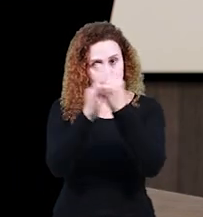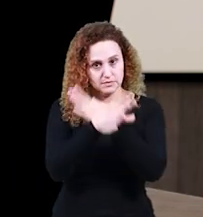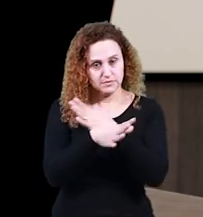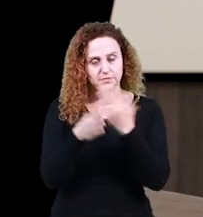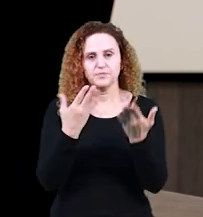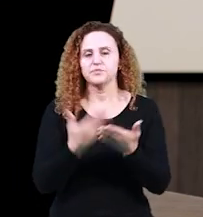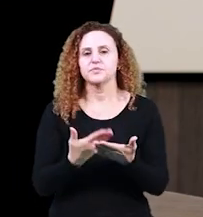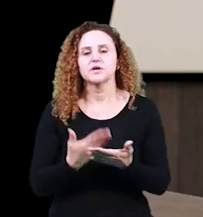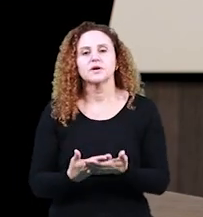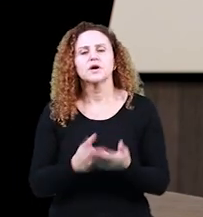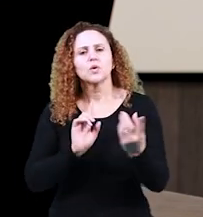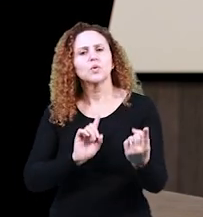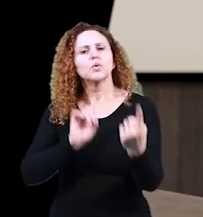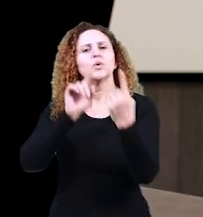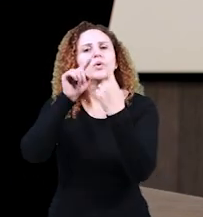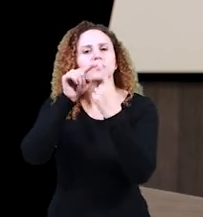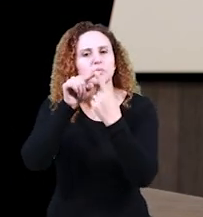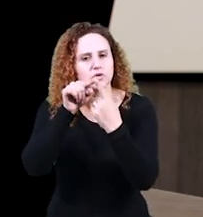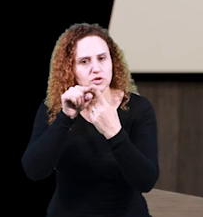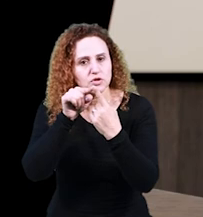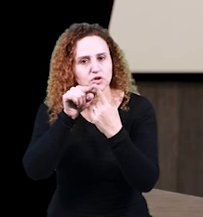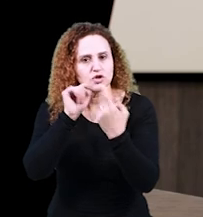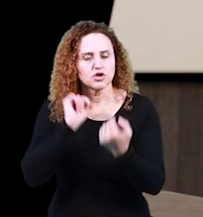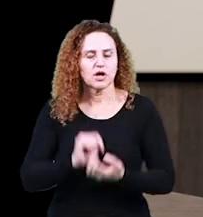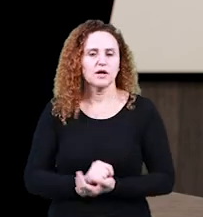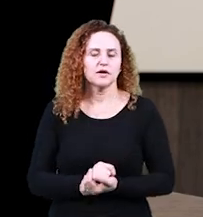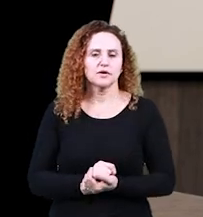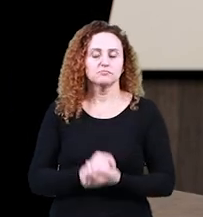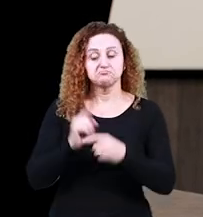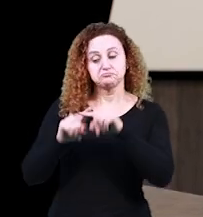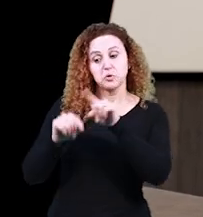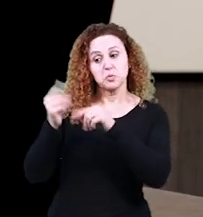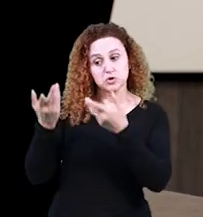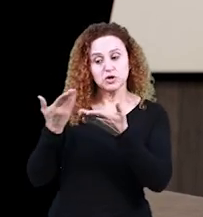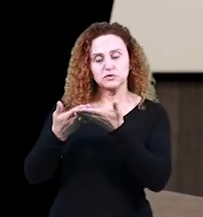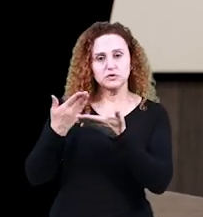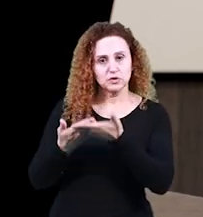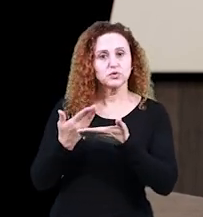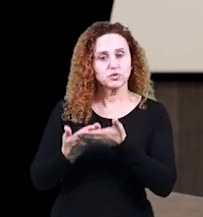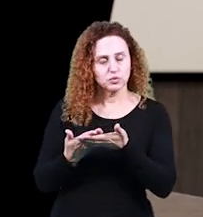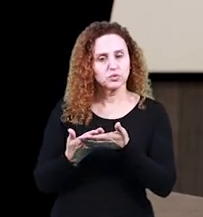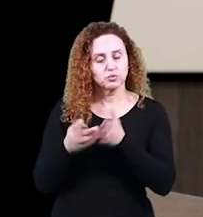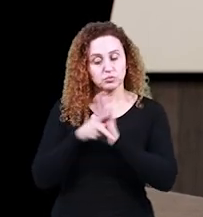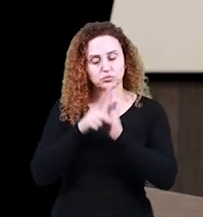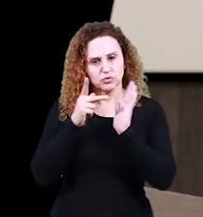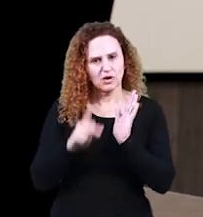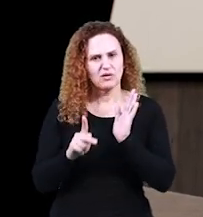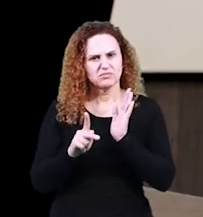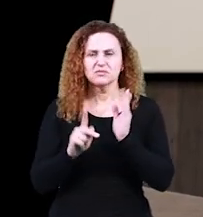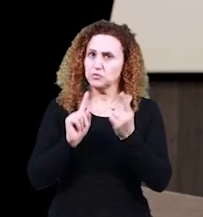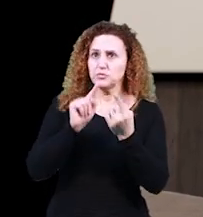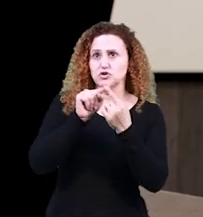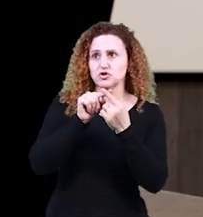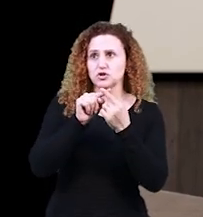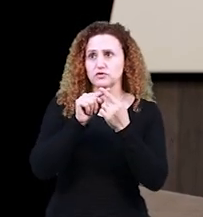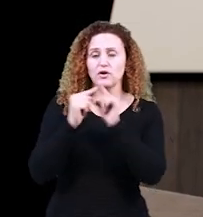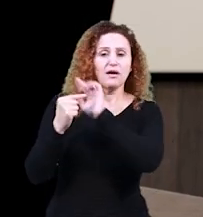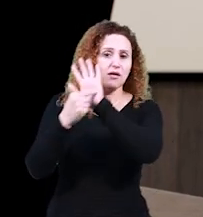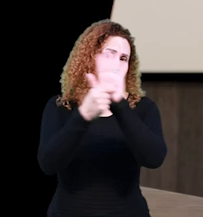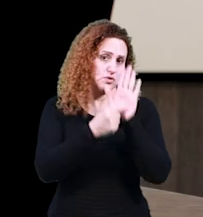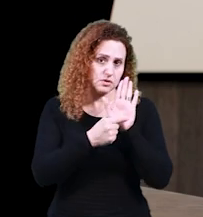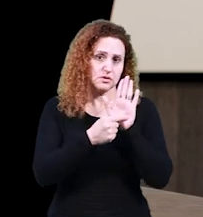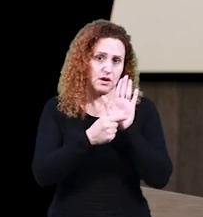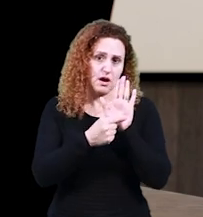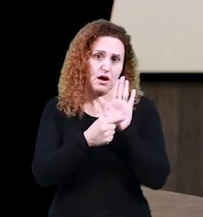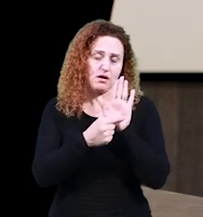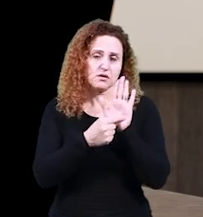seria a objetivo né objeto objeto de estudo objetivo seria